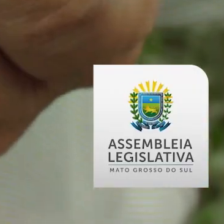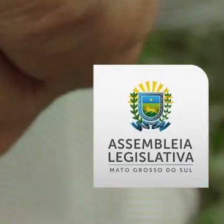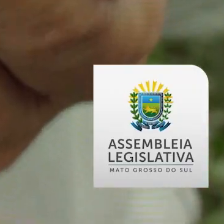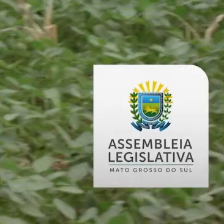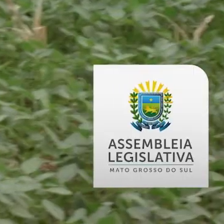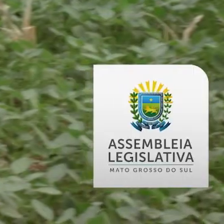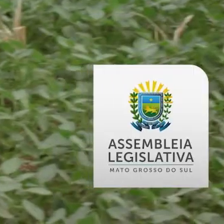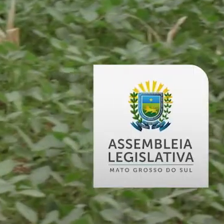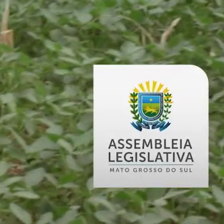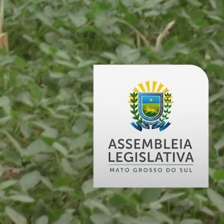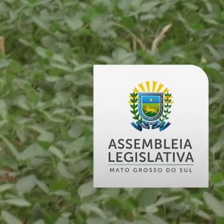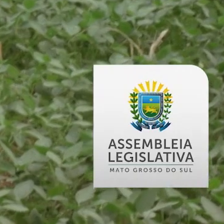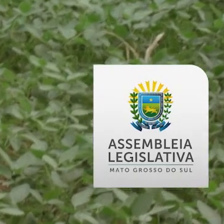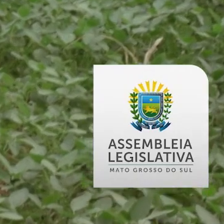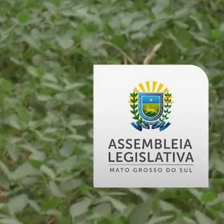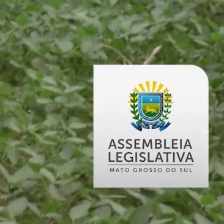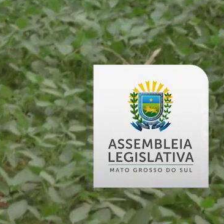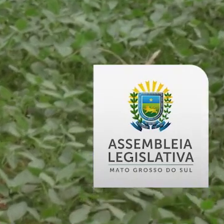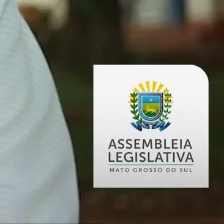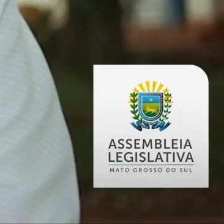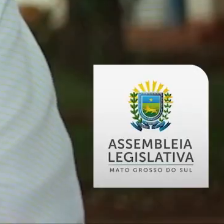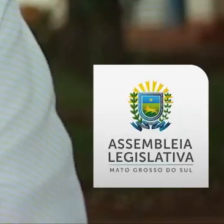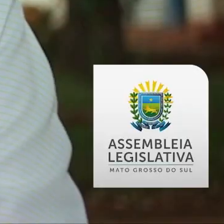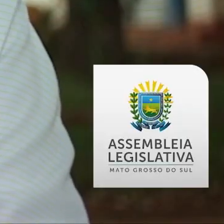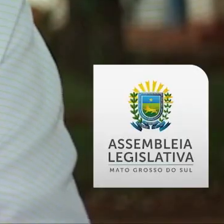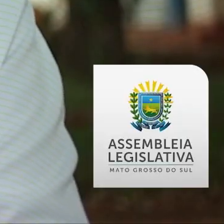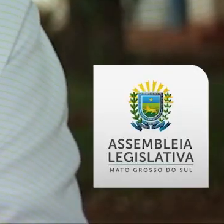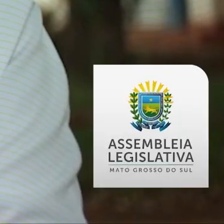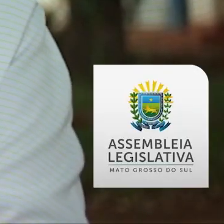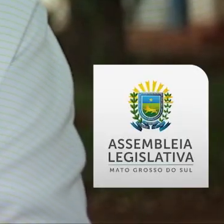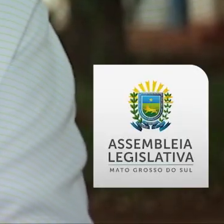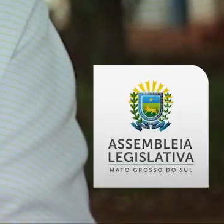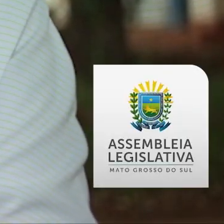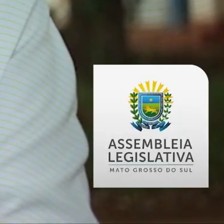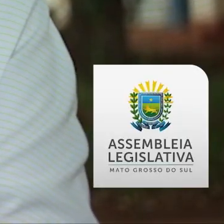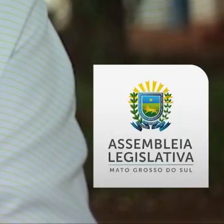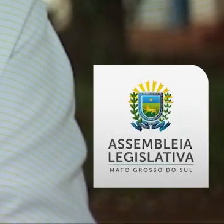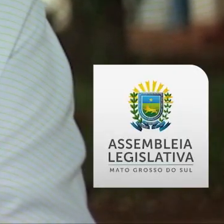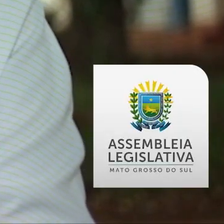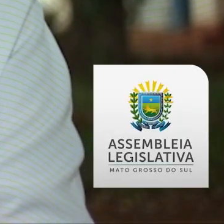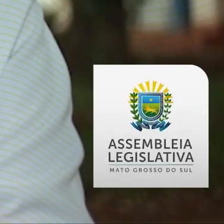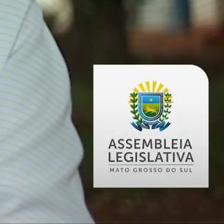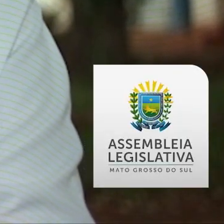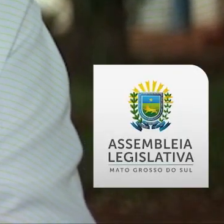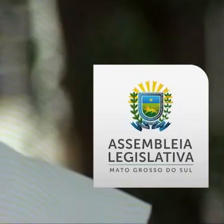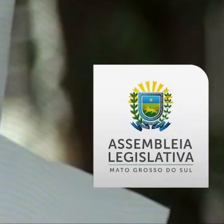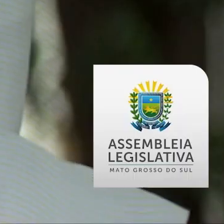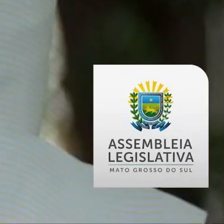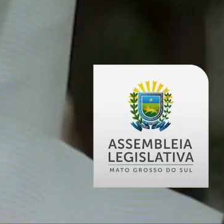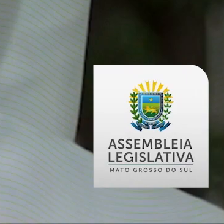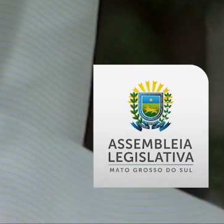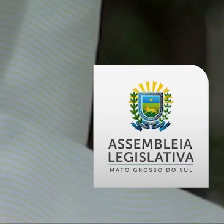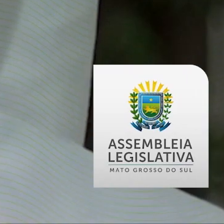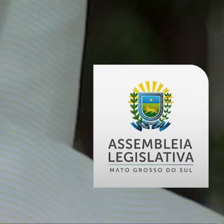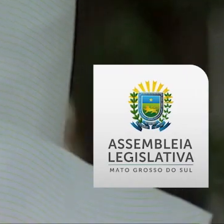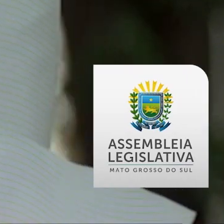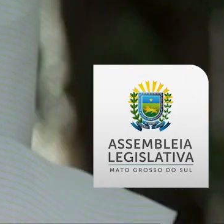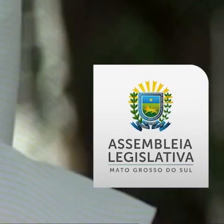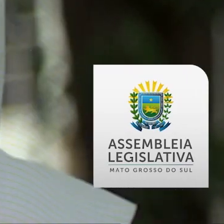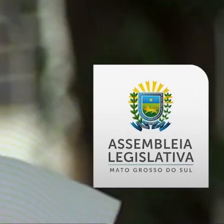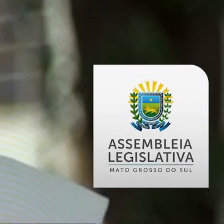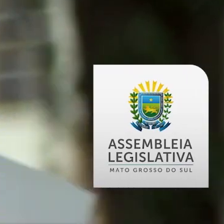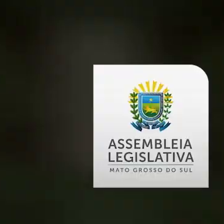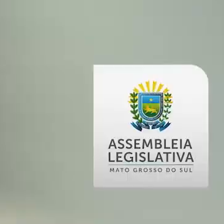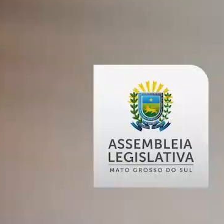muito para que nada faltasse a ninguém. Da irmã Maria, que se viu na situação mais difícil de sua vida e venceu a